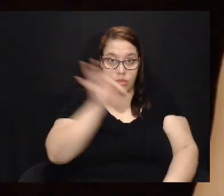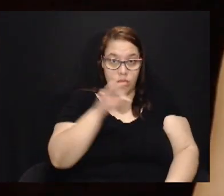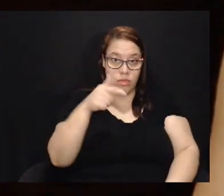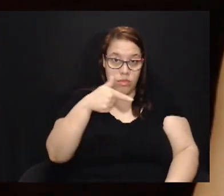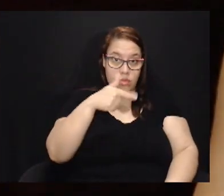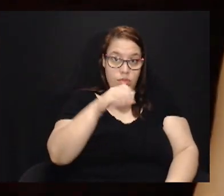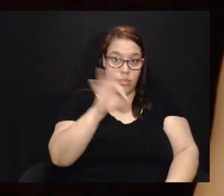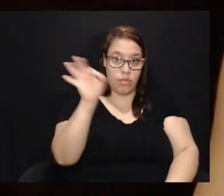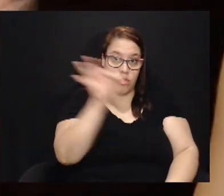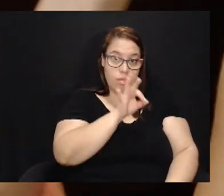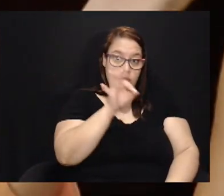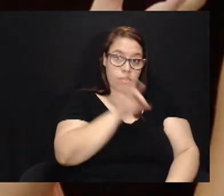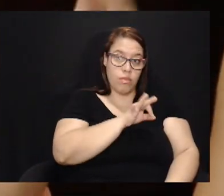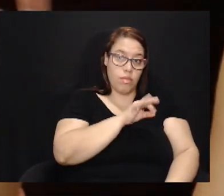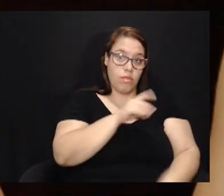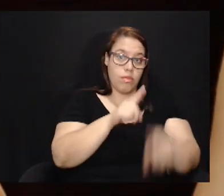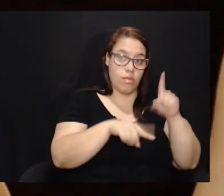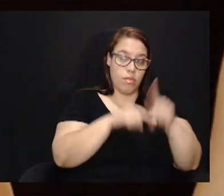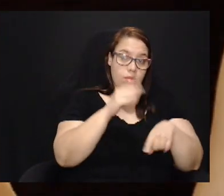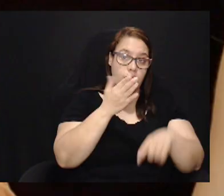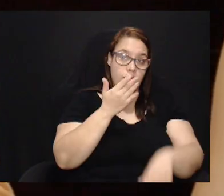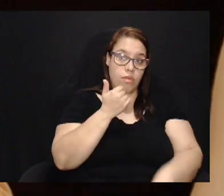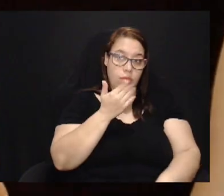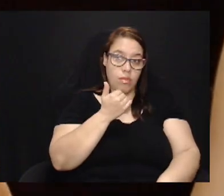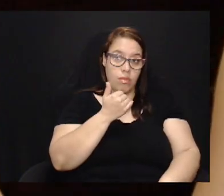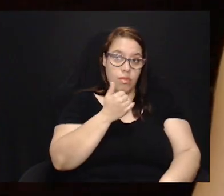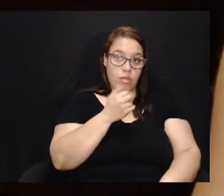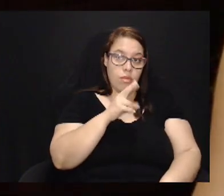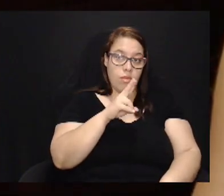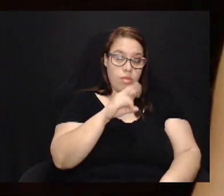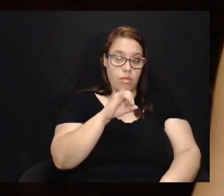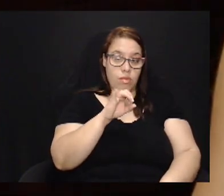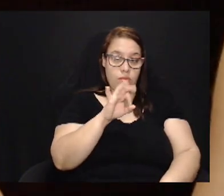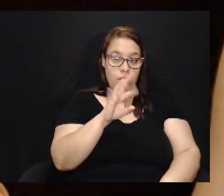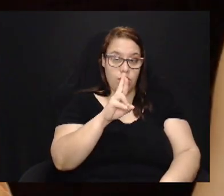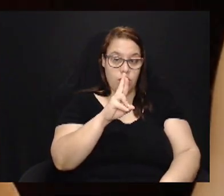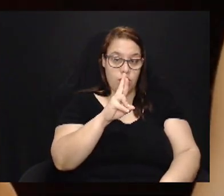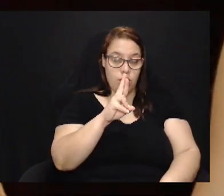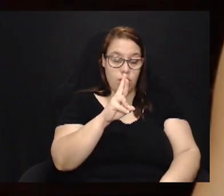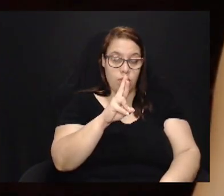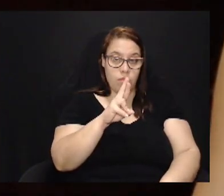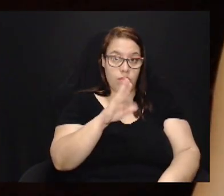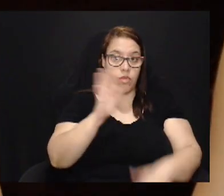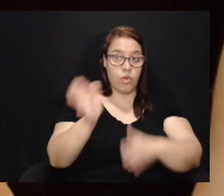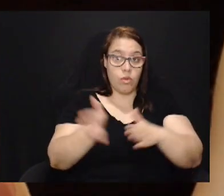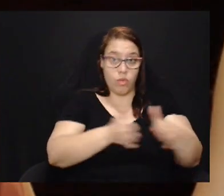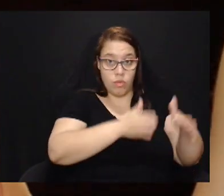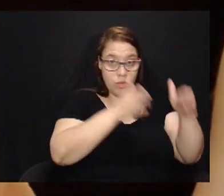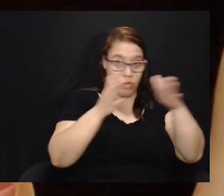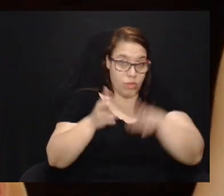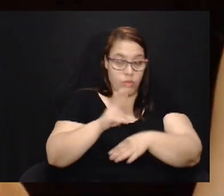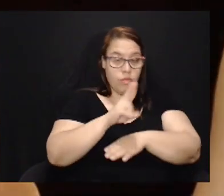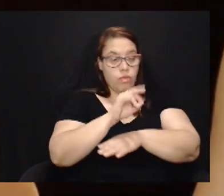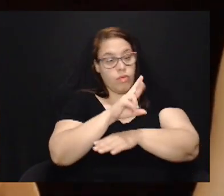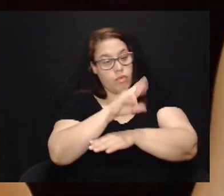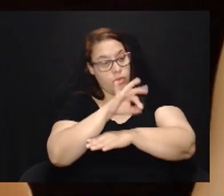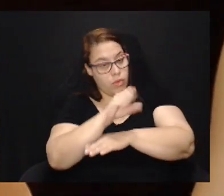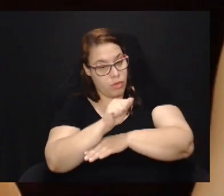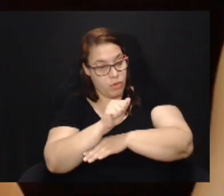de produtos alimentícios, né? Do que o Vitor trouxe como... os processados e ultraprocessados. Então, só